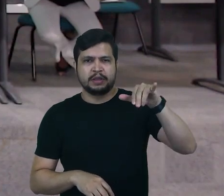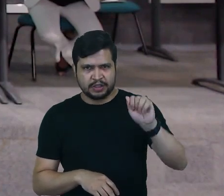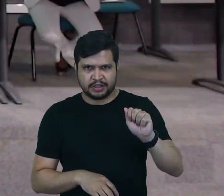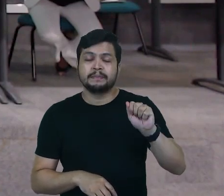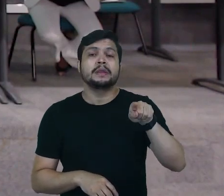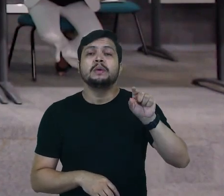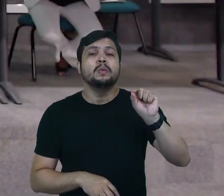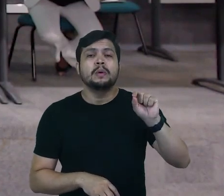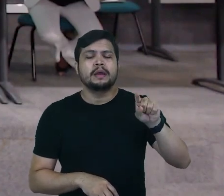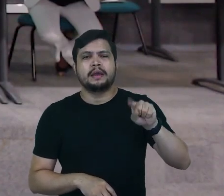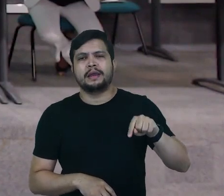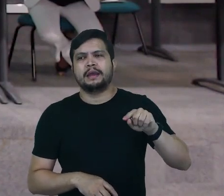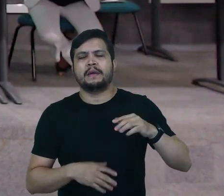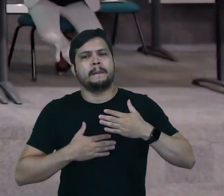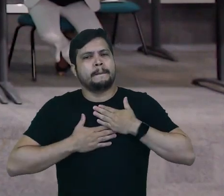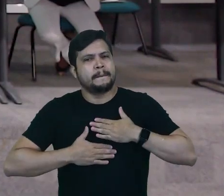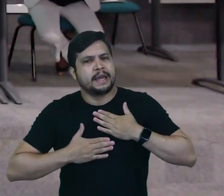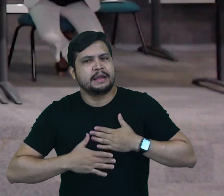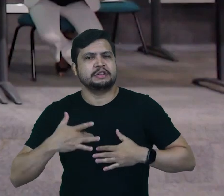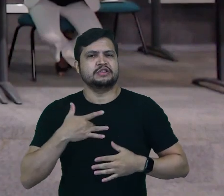falam mal da produção animal,